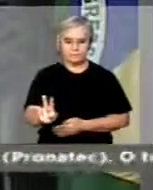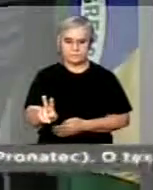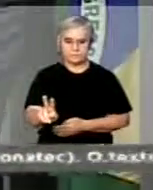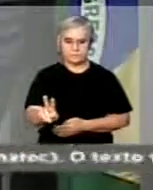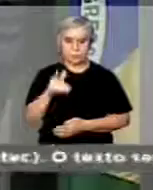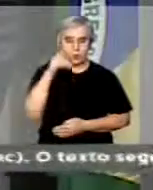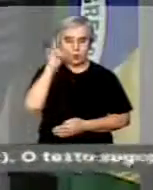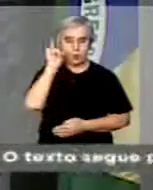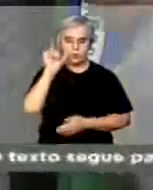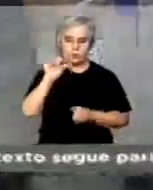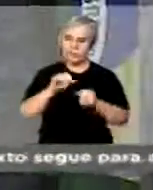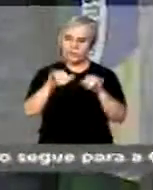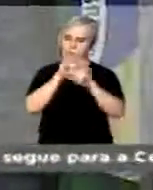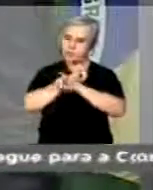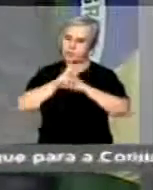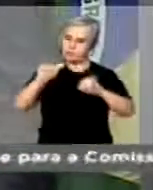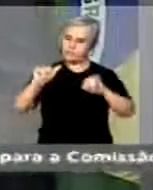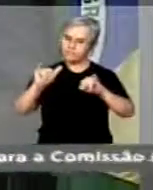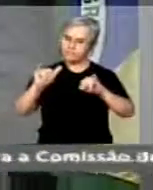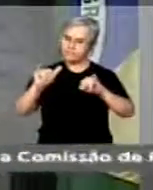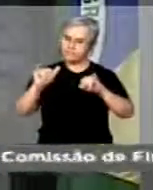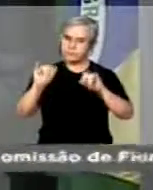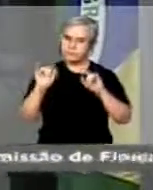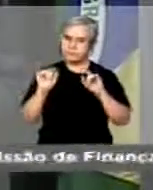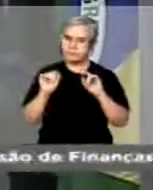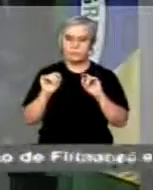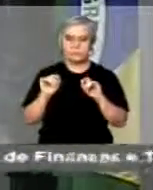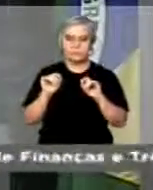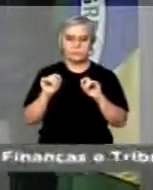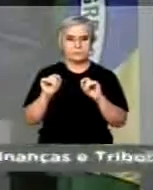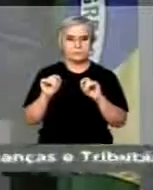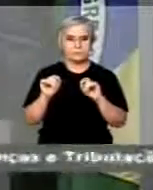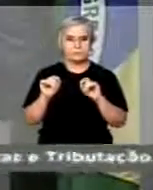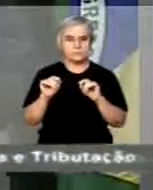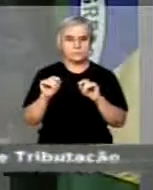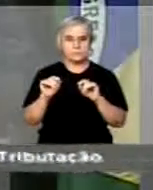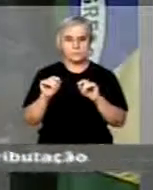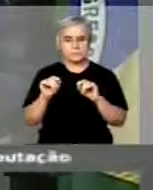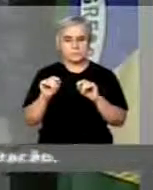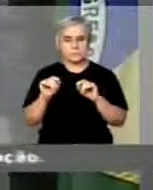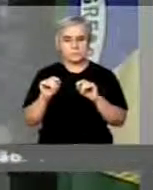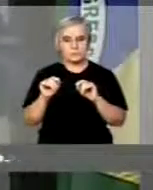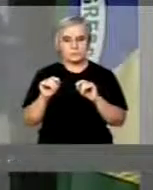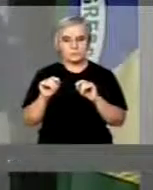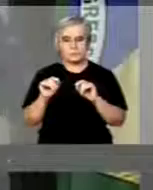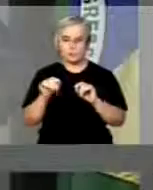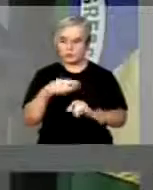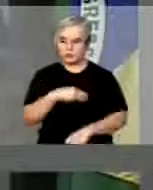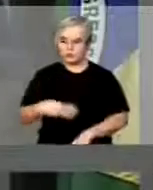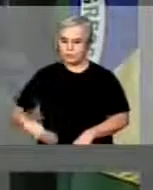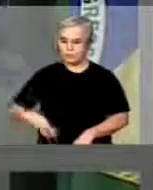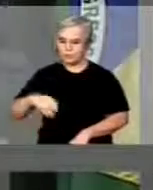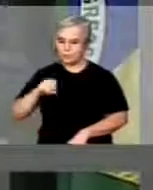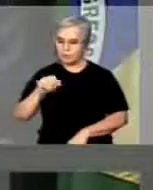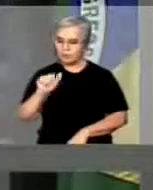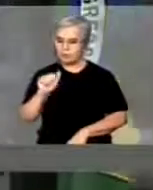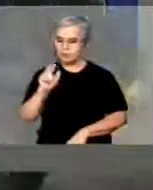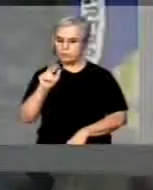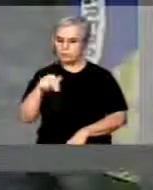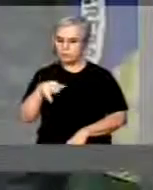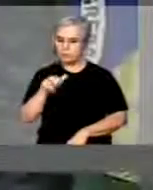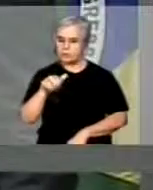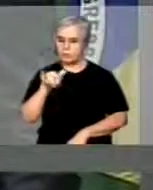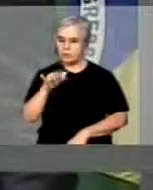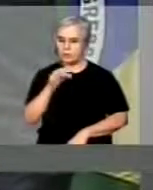fez ontem uma manifestação no sentido de que o ingresso do ministro Sarney Filho no